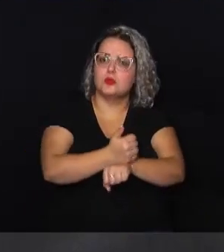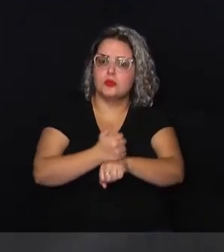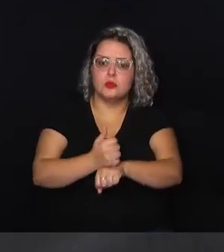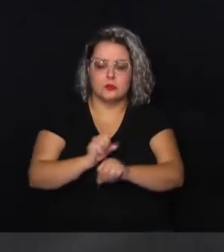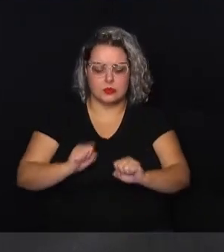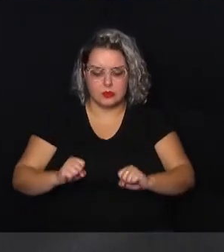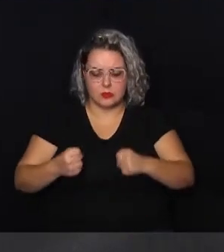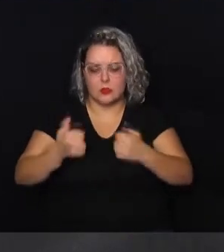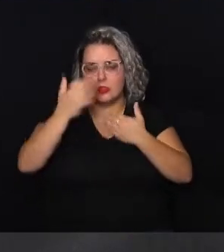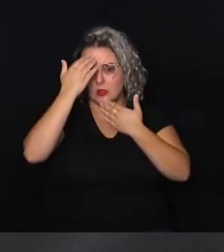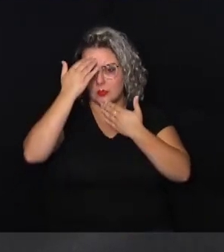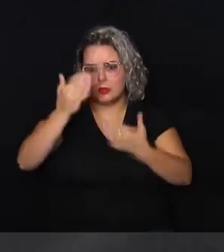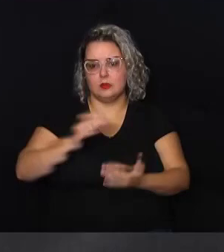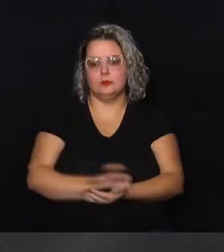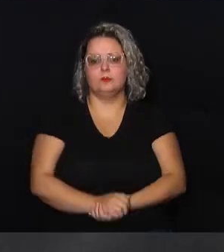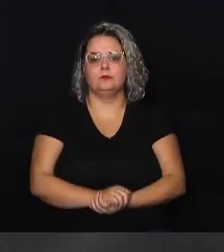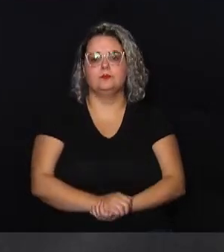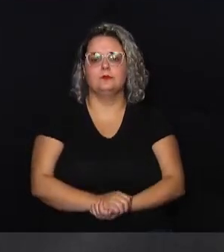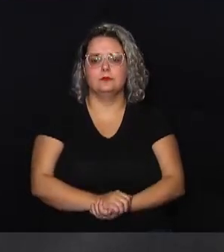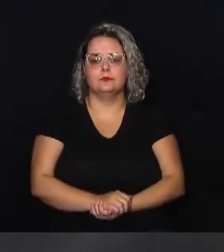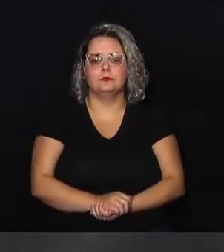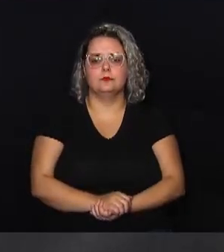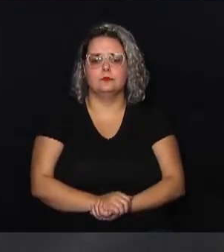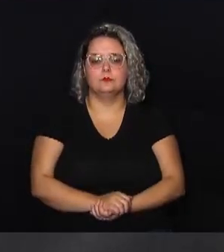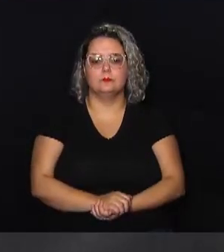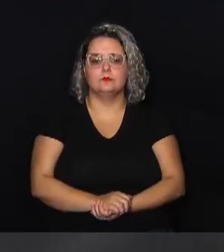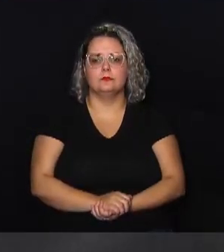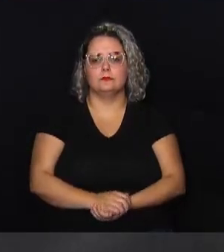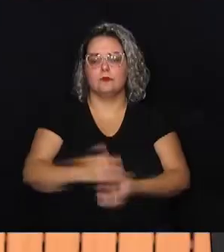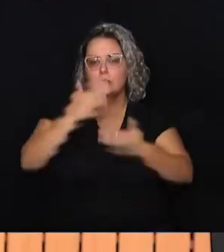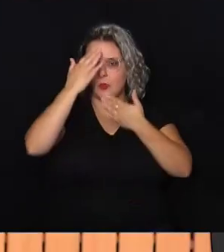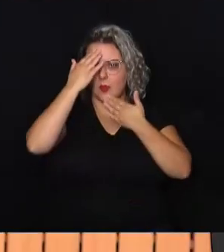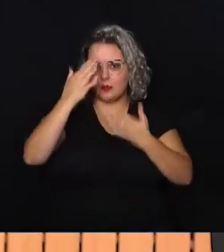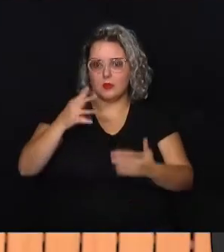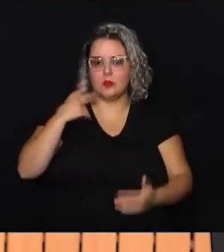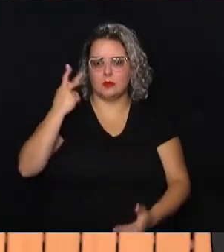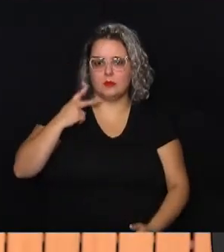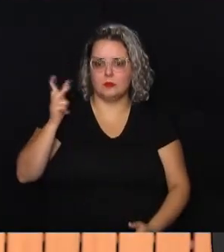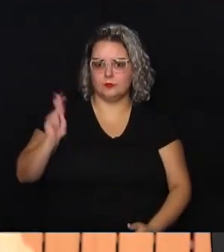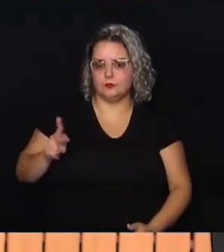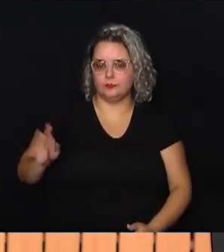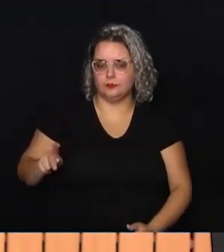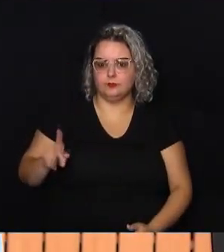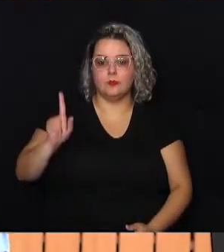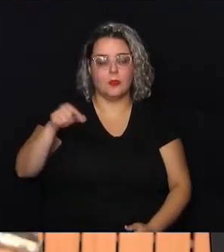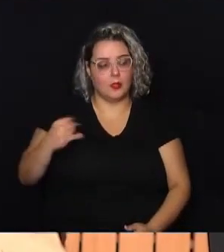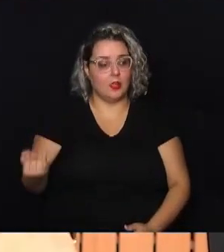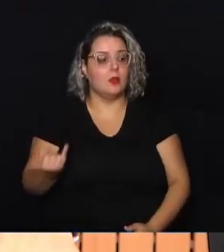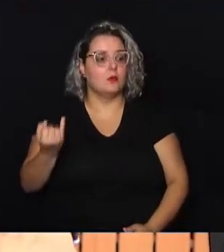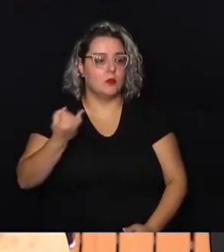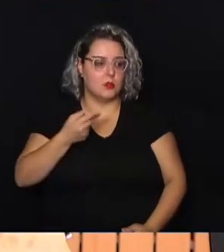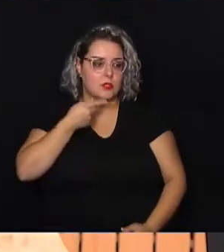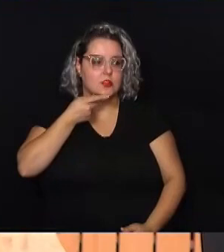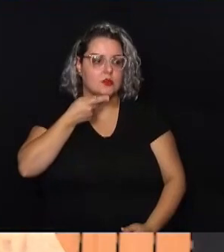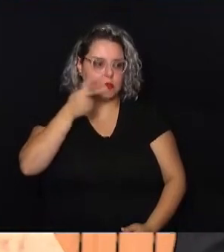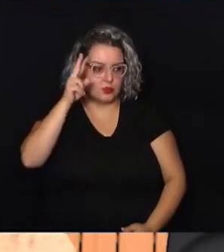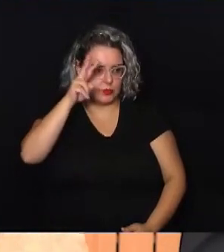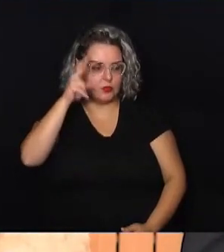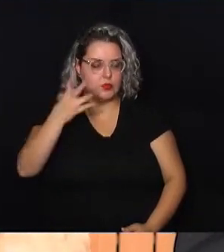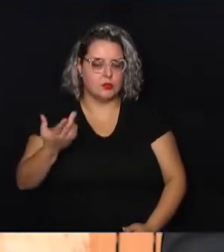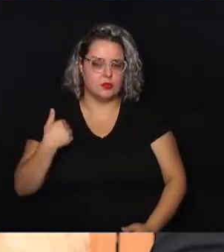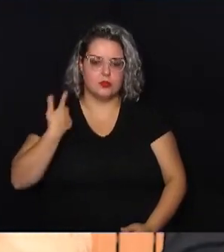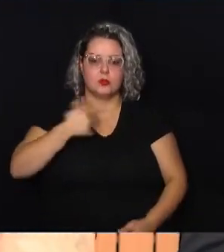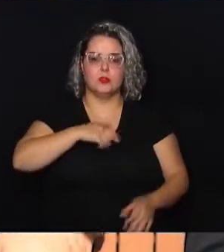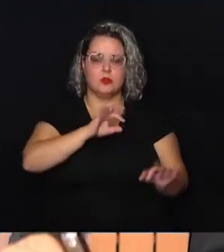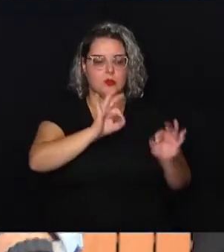luta. Muitíssimo obrigado. Obrigado, professor Alberto. E importante o seu testemunho, né? A gente